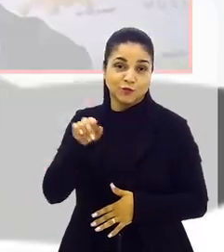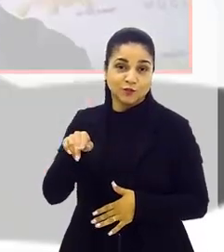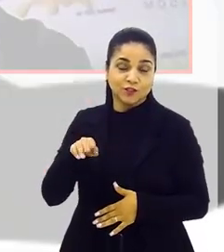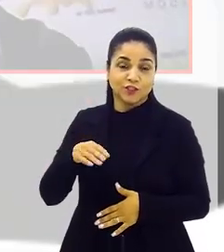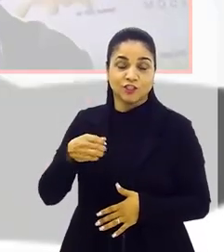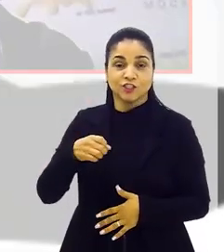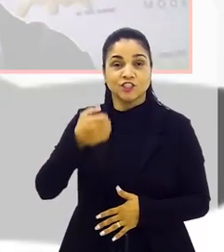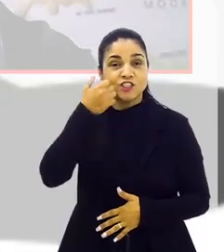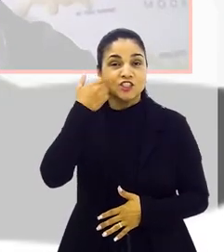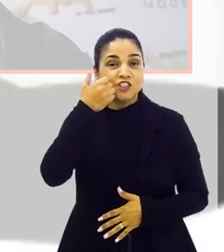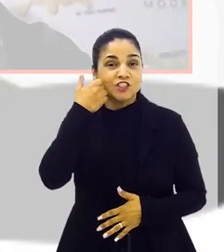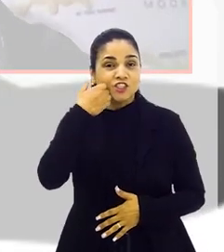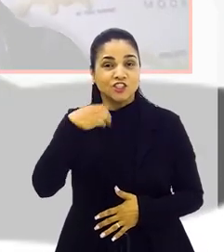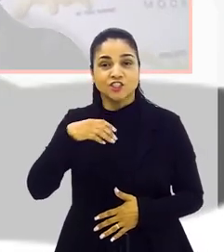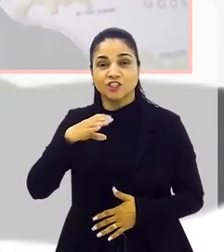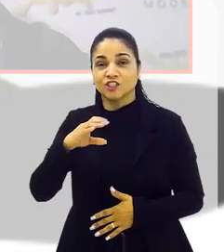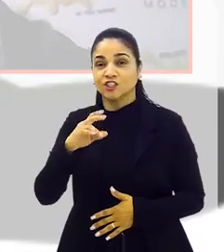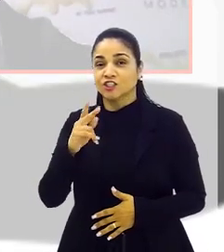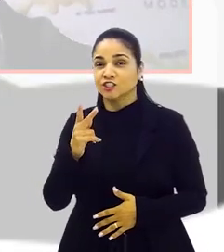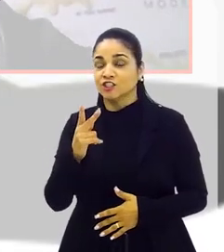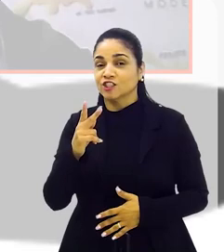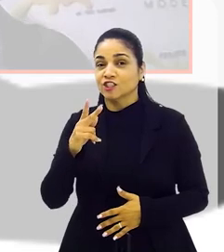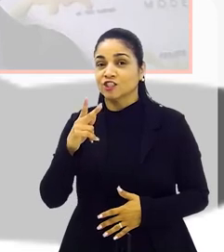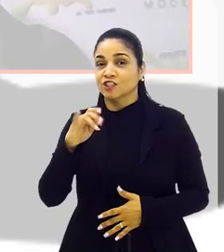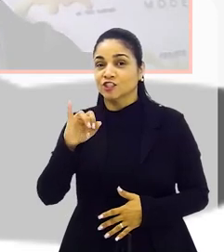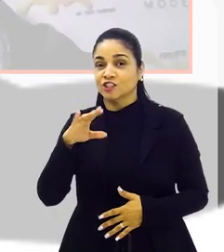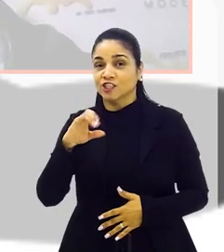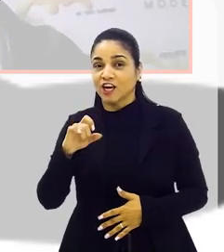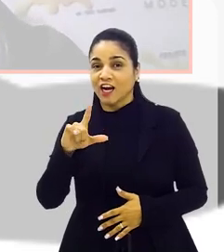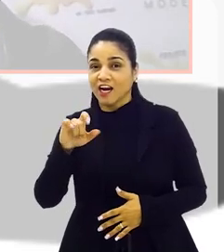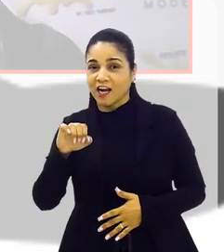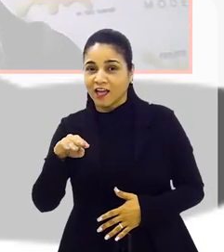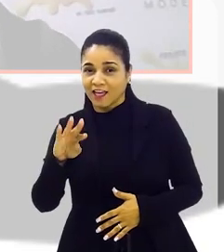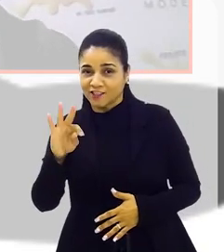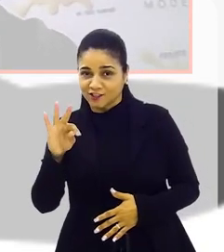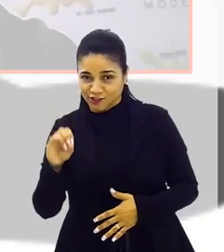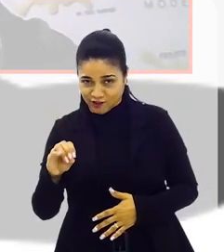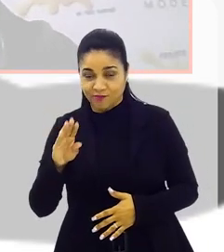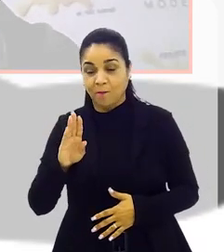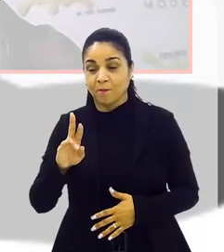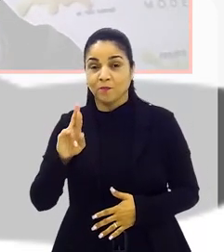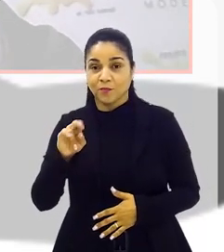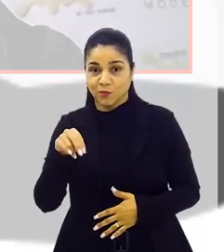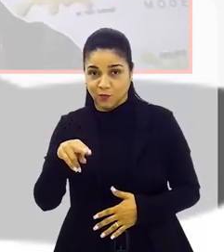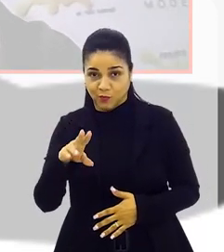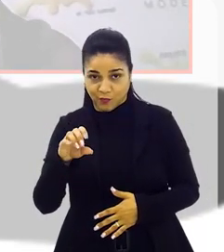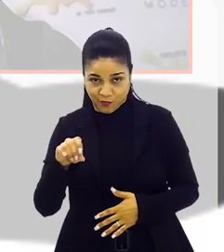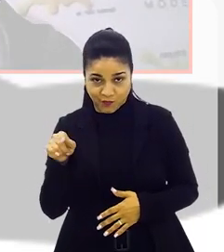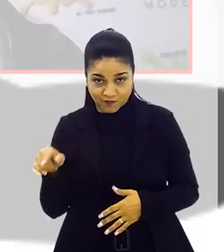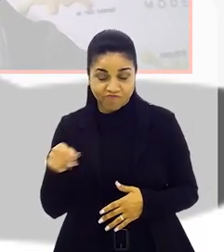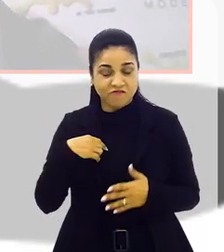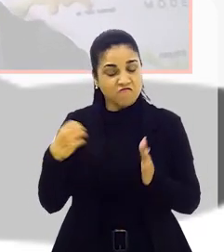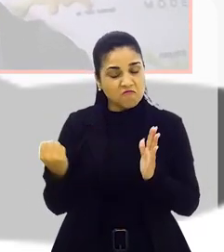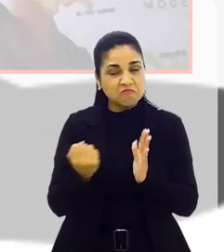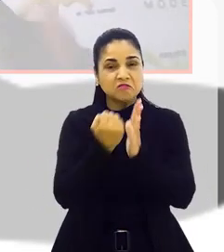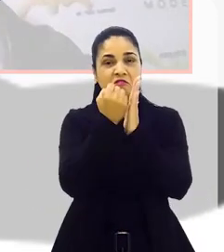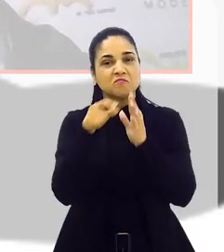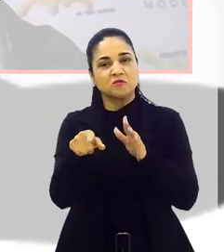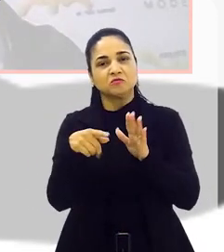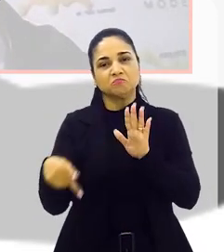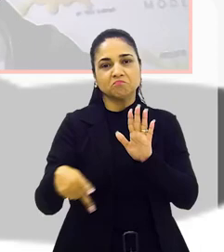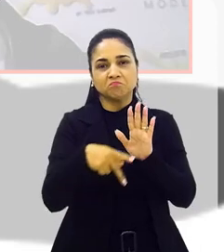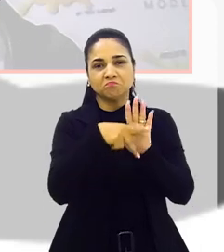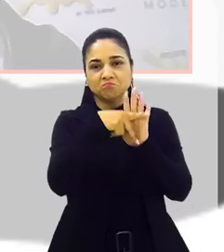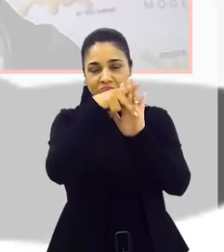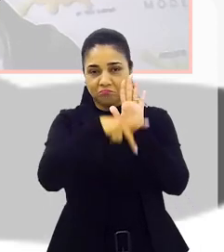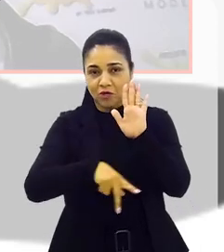de Chicletinho. E a gente chamava Bruno Chicletinho, Bruno Chicletinho. E Bruno Chicletinho foi e se tornou